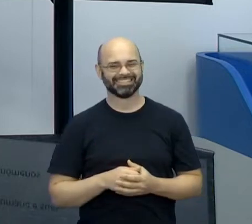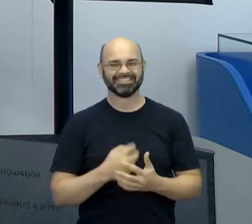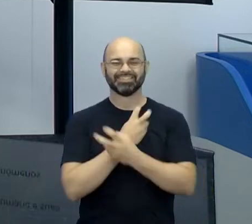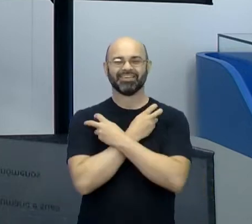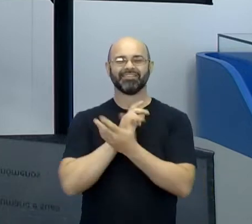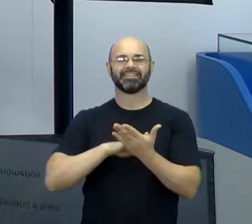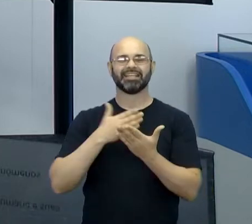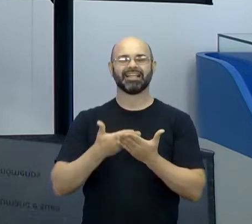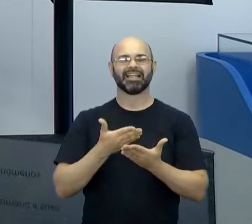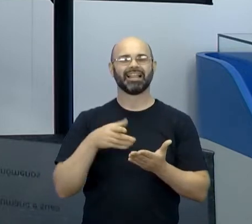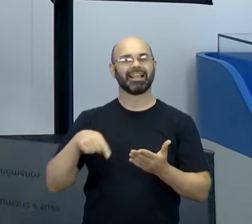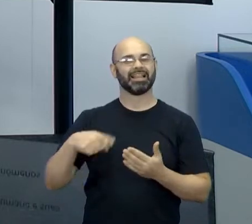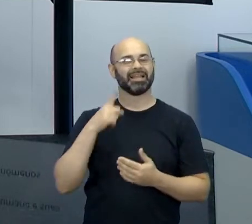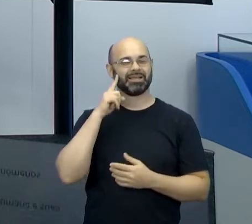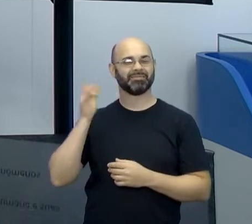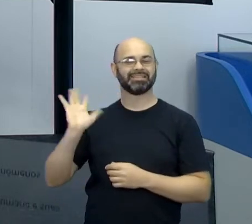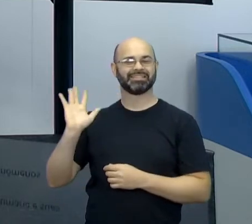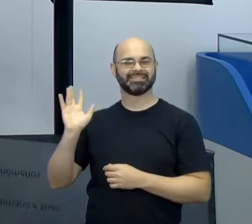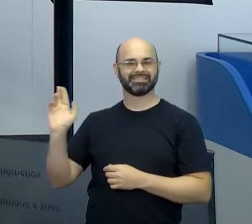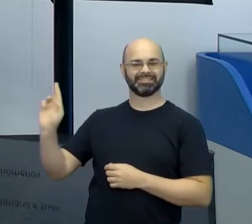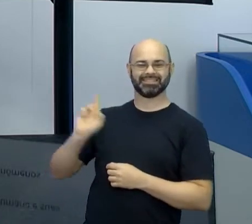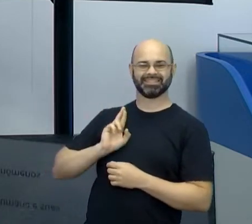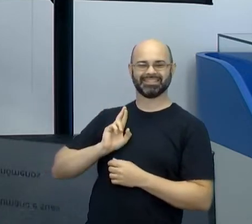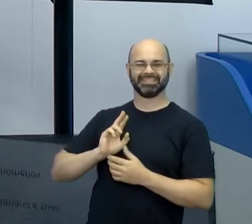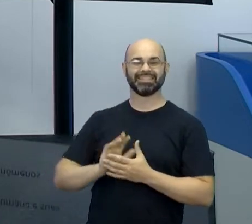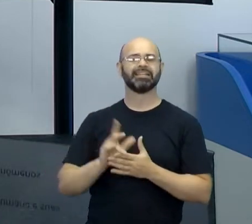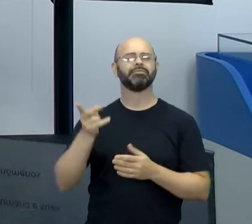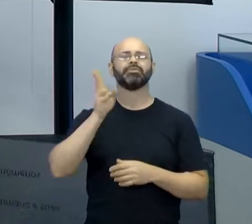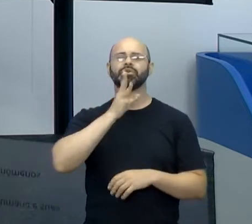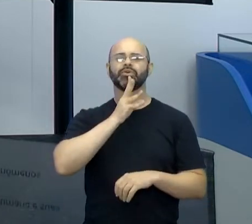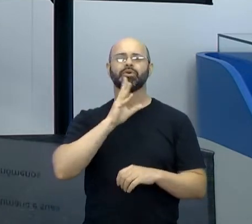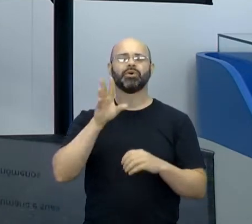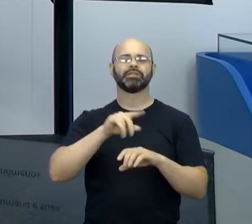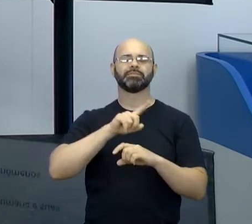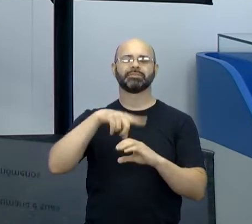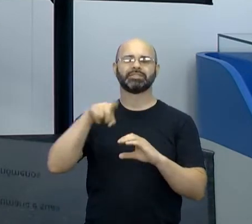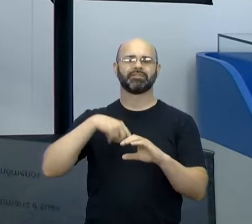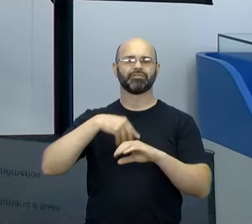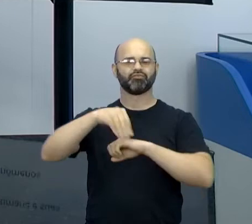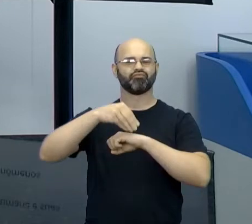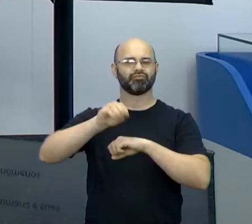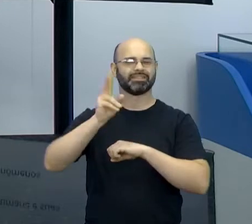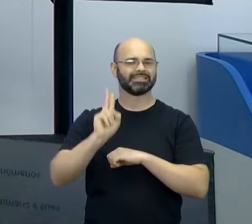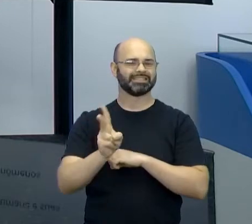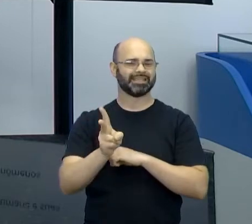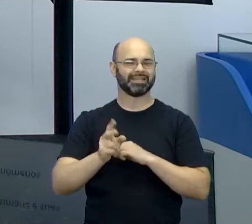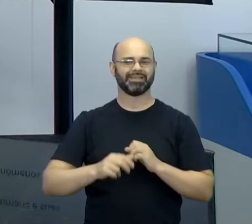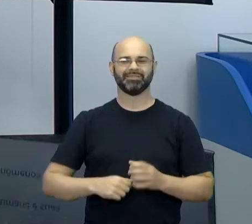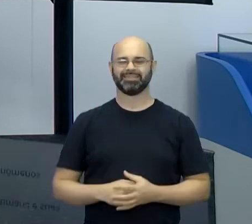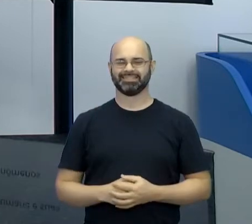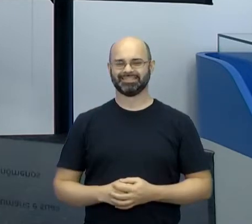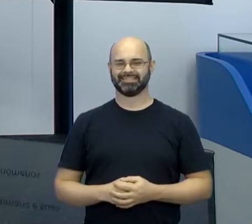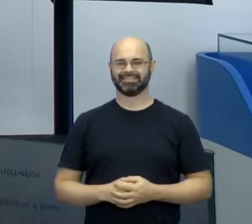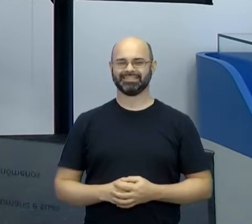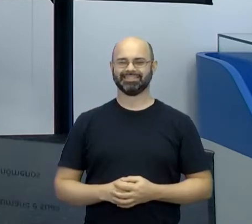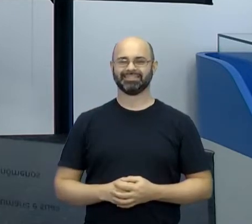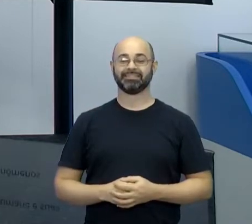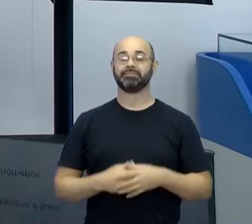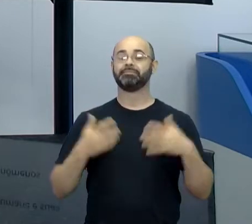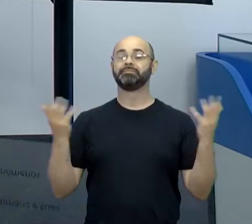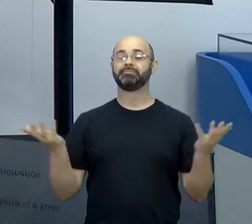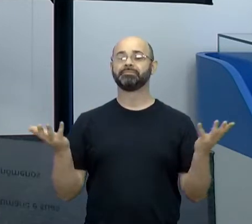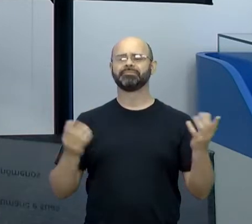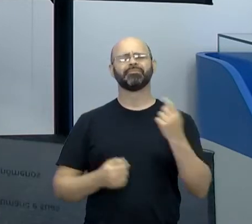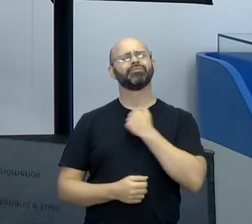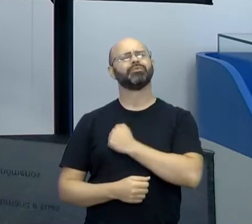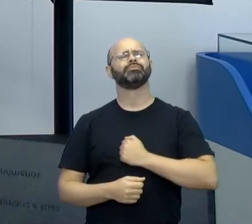Libras. Sempre passando os conhecimentos científicos para os nossos estudantes. Pessoal, o que acontece? Ai, Giba, eu tava com